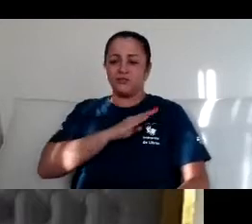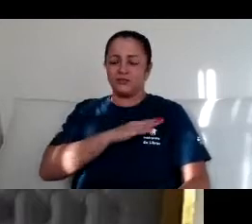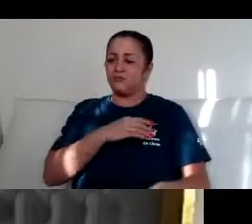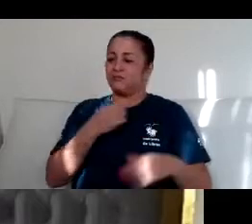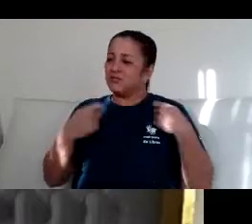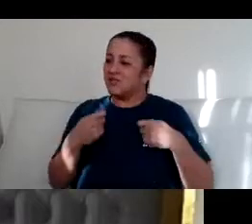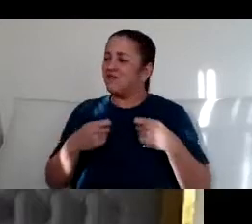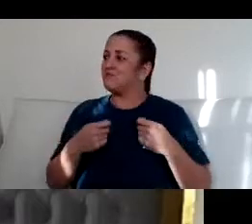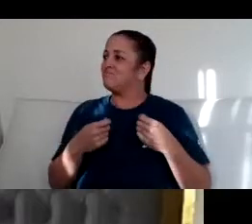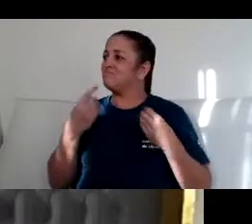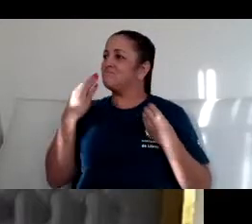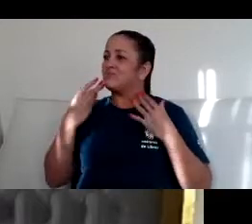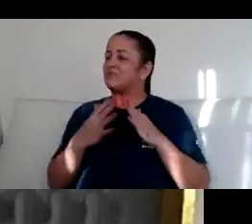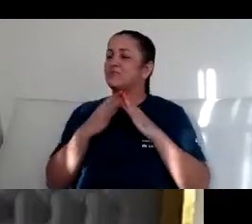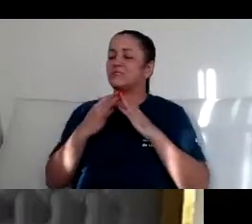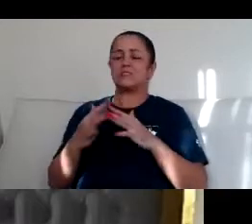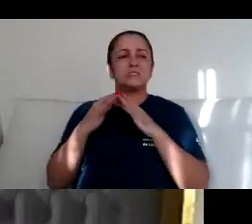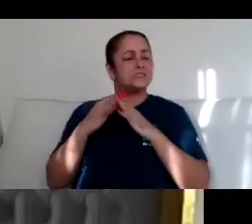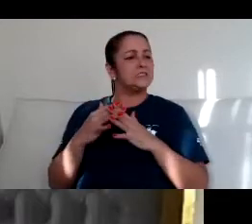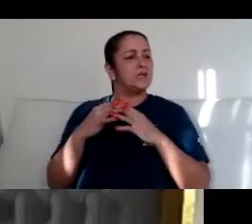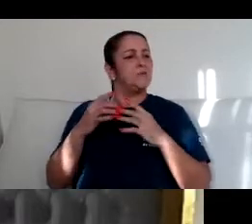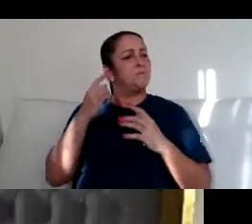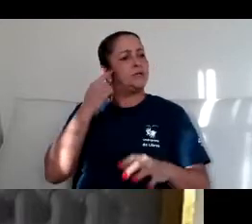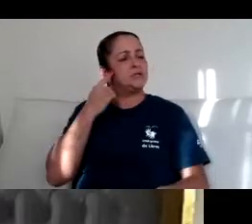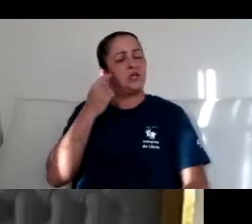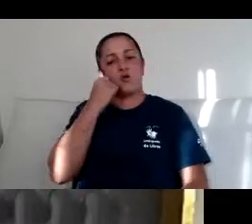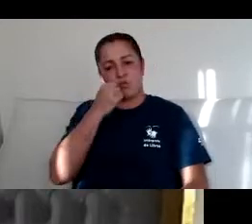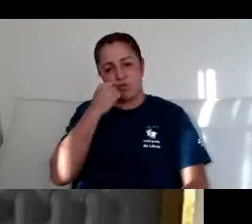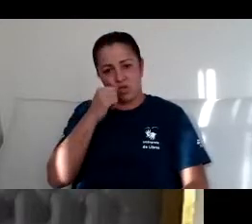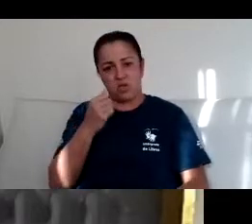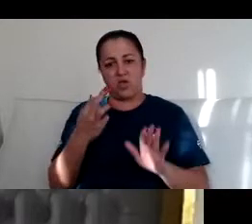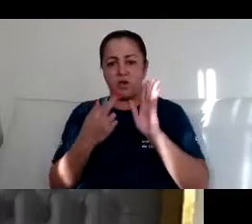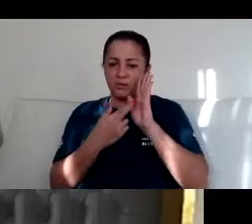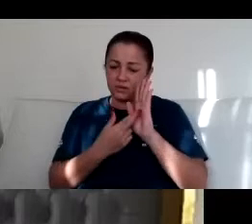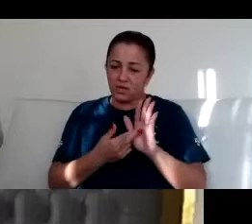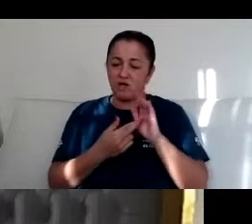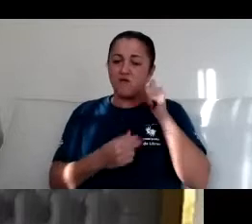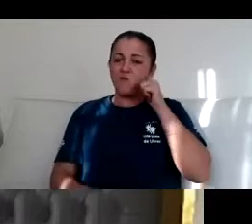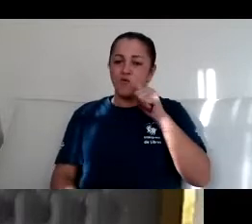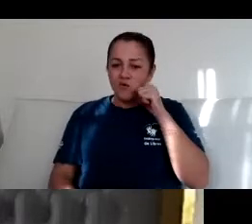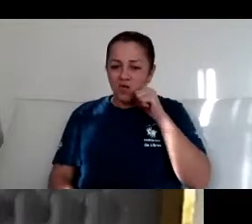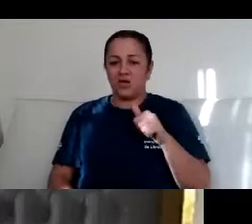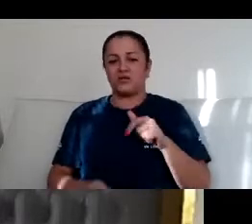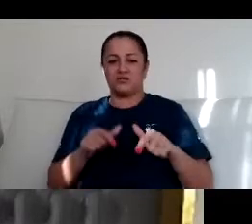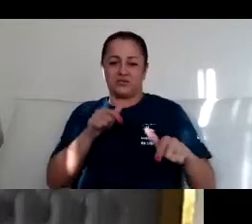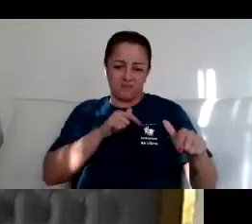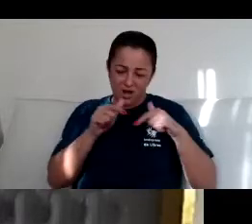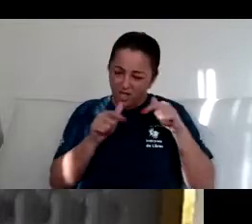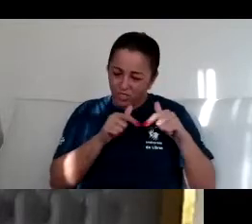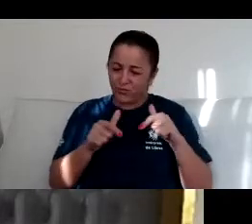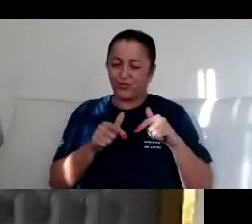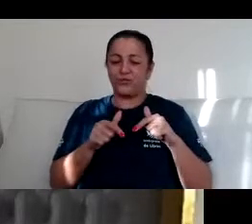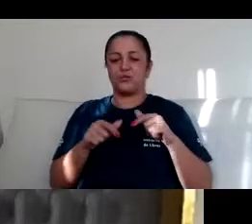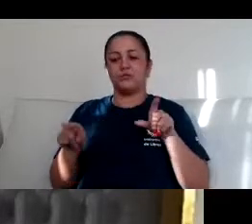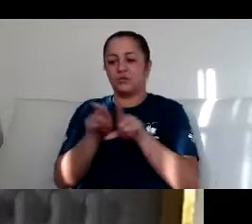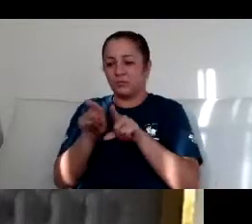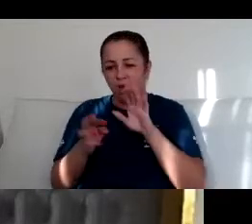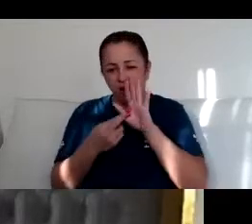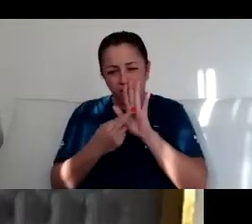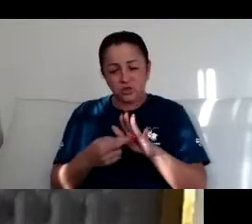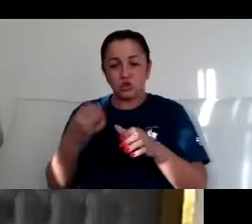mulher negra que representasse as mulheres, as trabalhadoras e as chefes de família de Cidade de